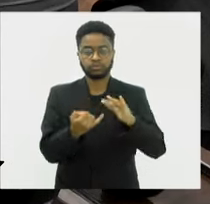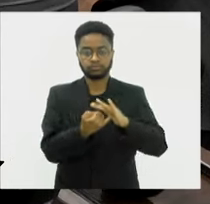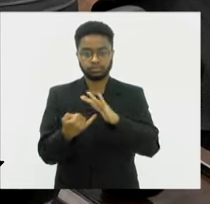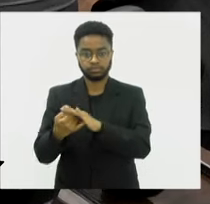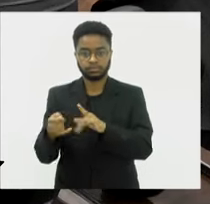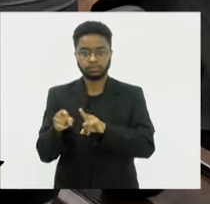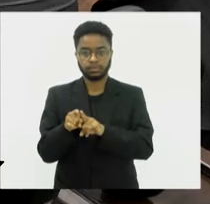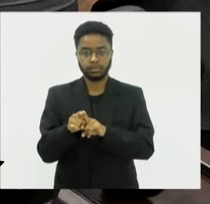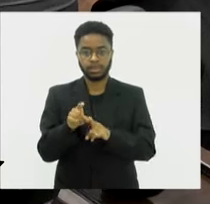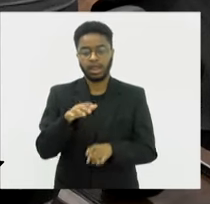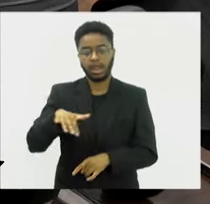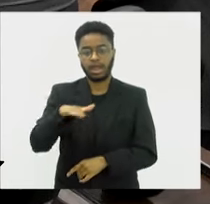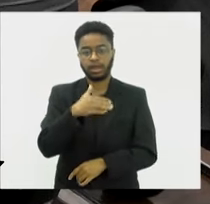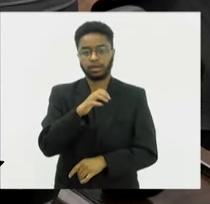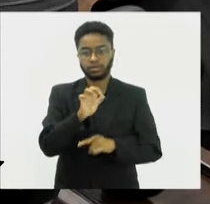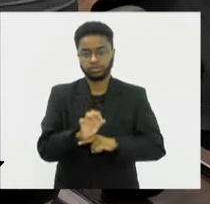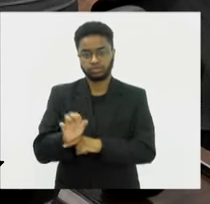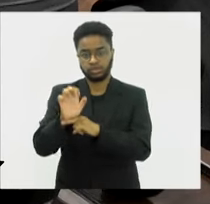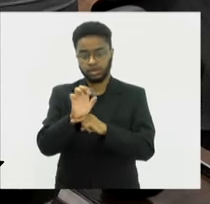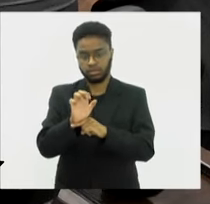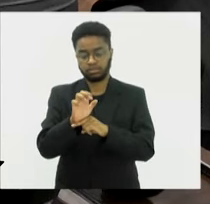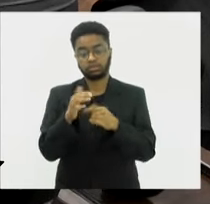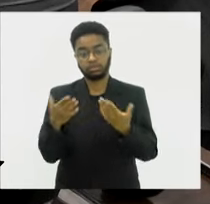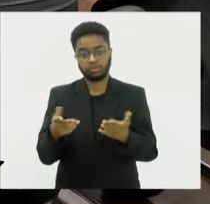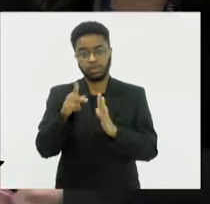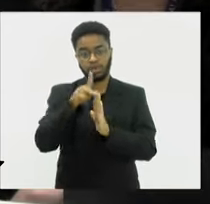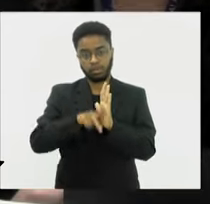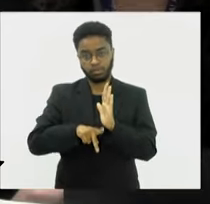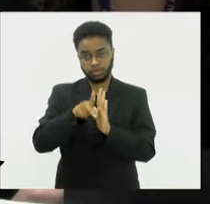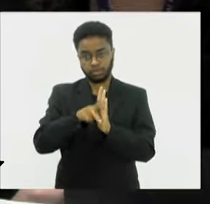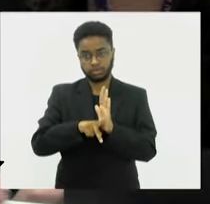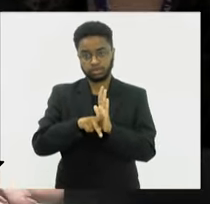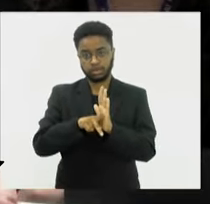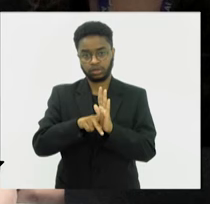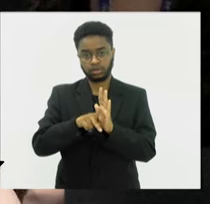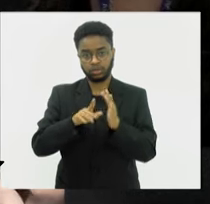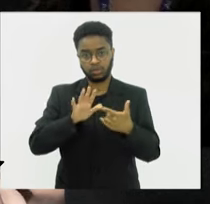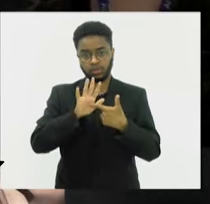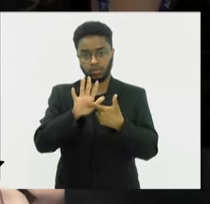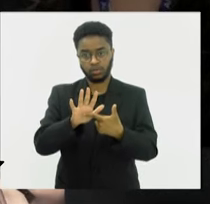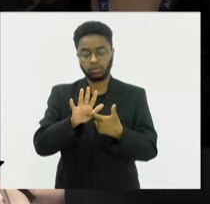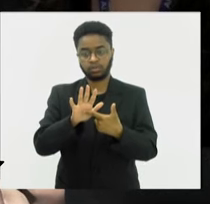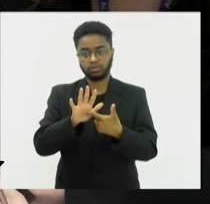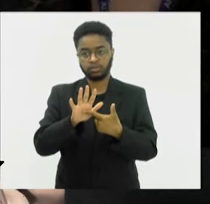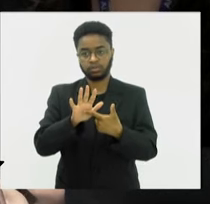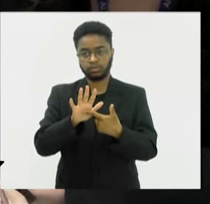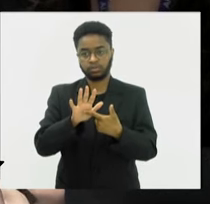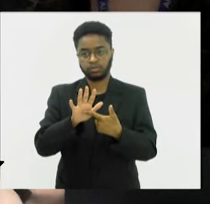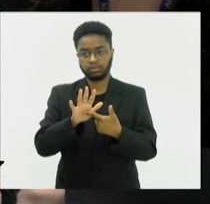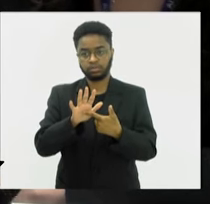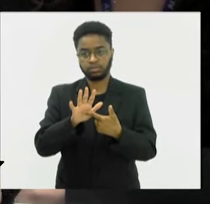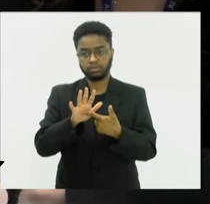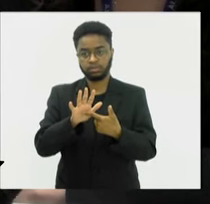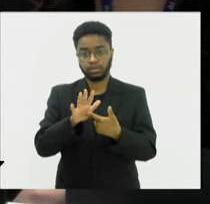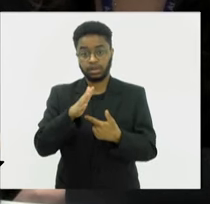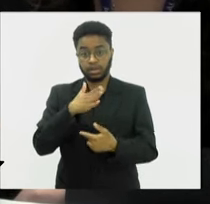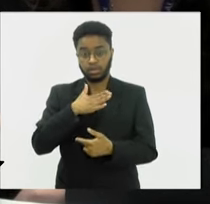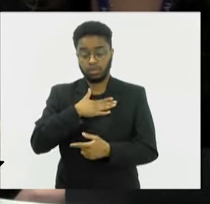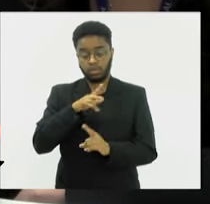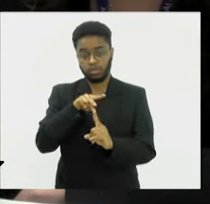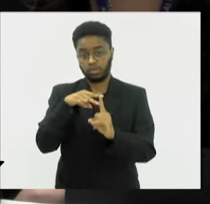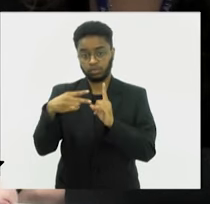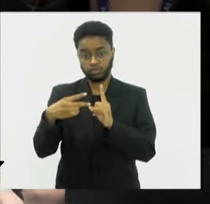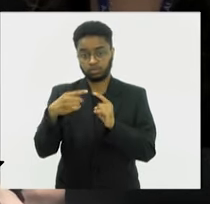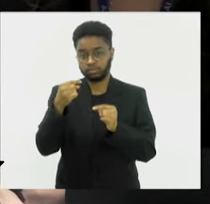entidades estaduais. Esse projeto em tela, ele não compete, na minha interpretação, com o